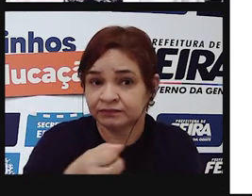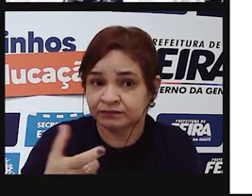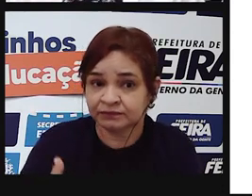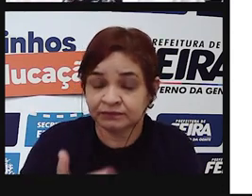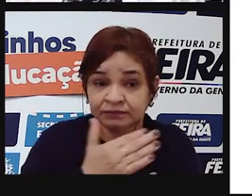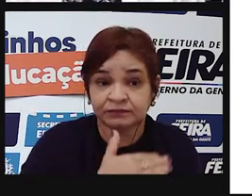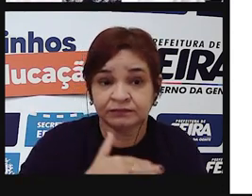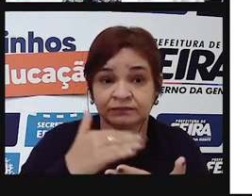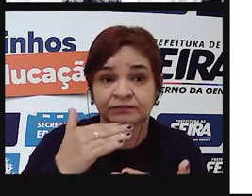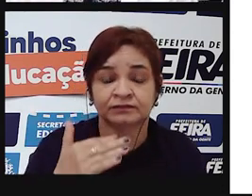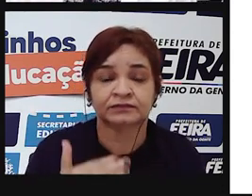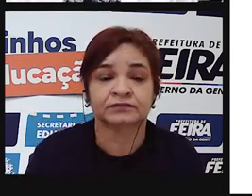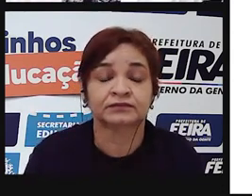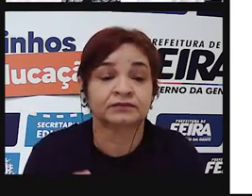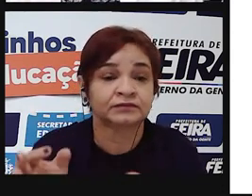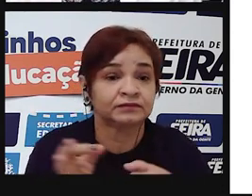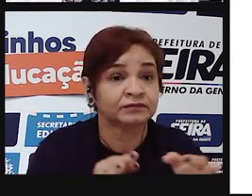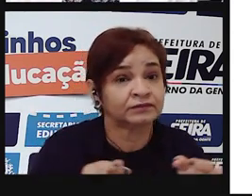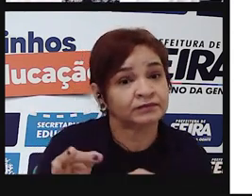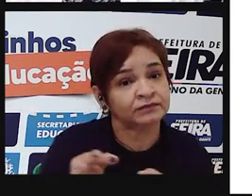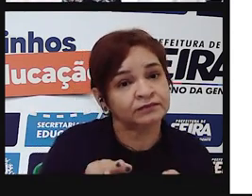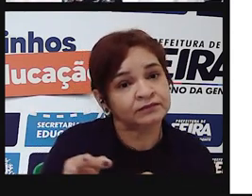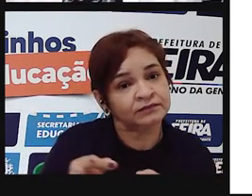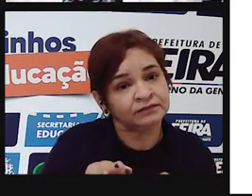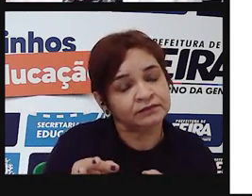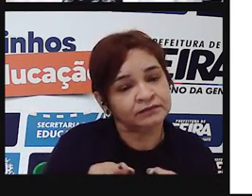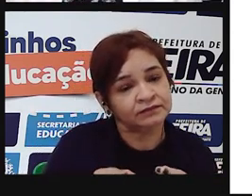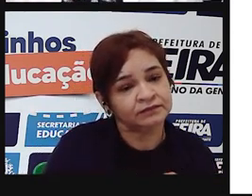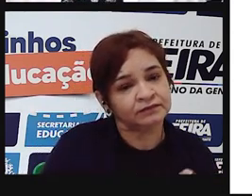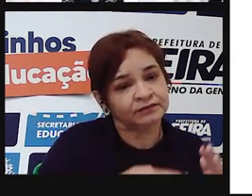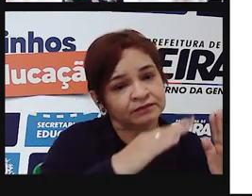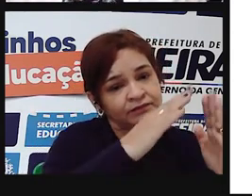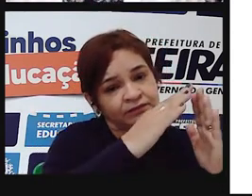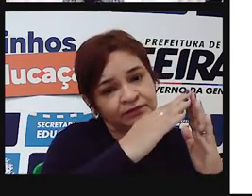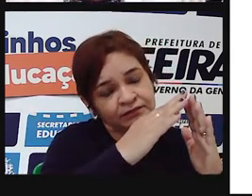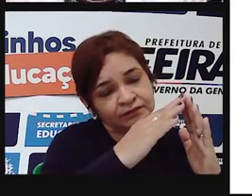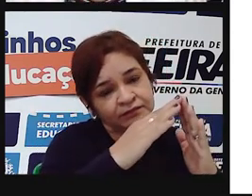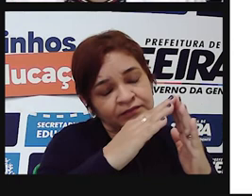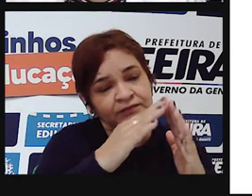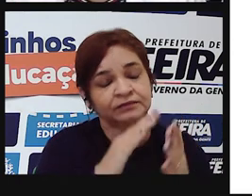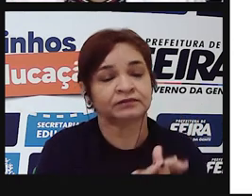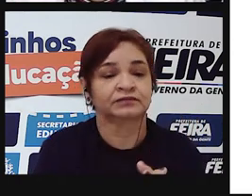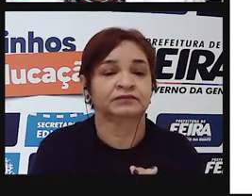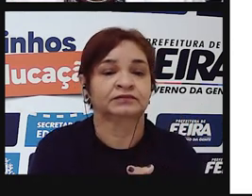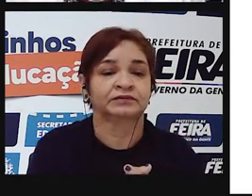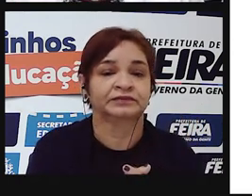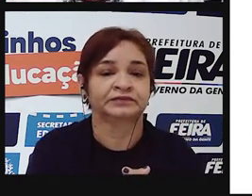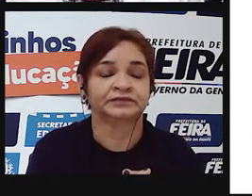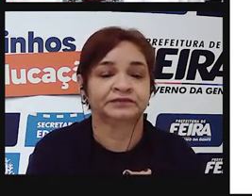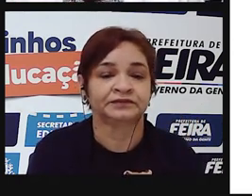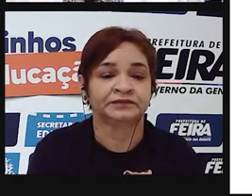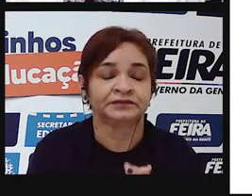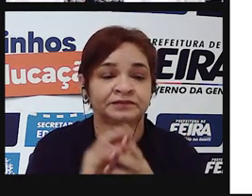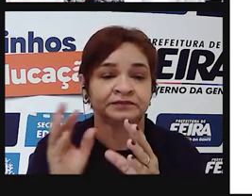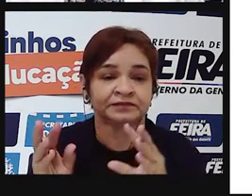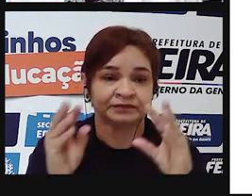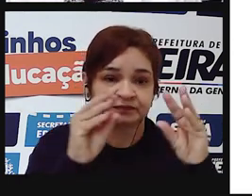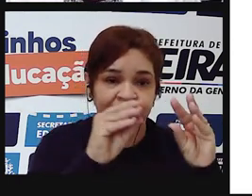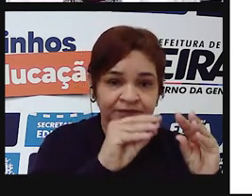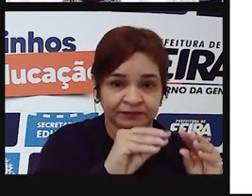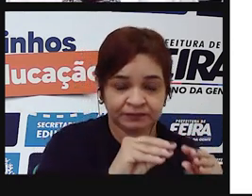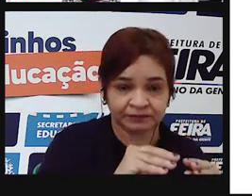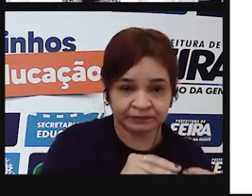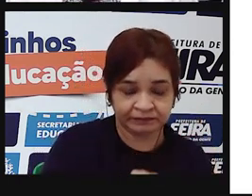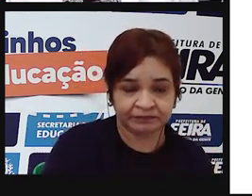desse comércio foi formando ali um pequeno vilarejo. Com a chegada dos proprietários que fundaram